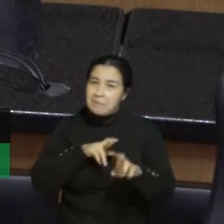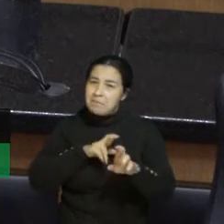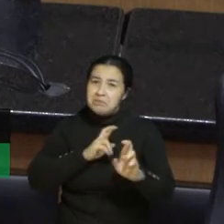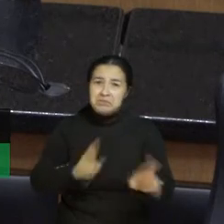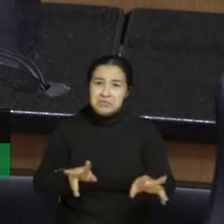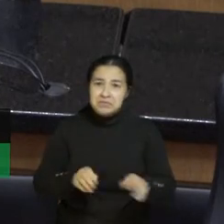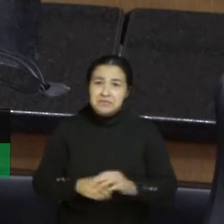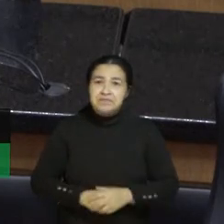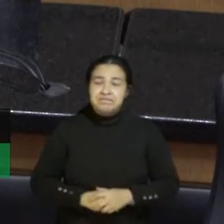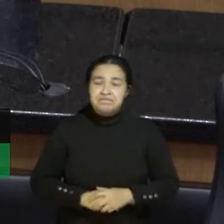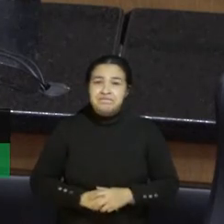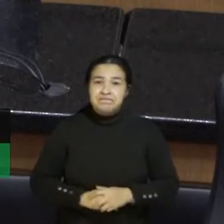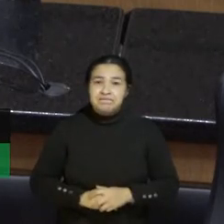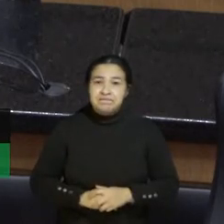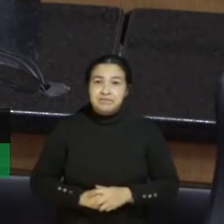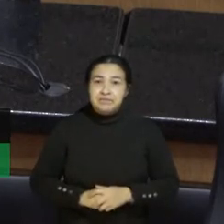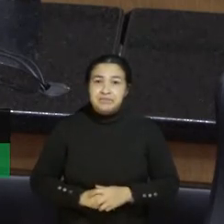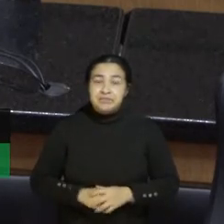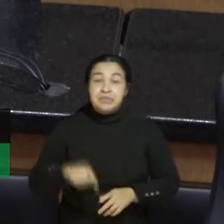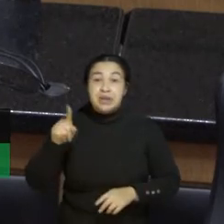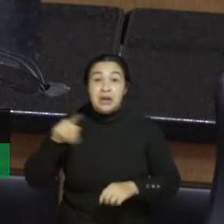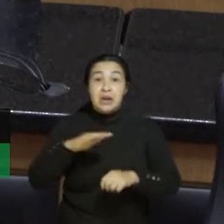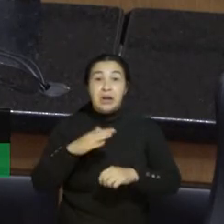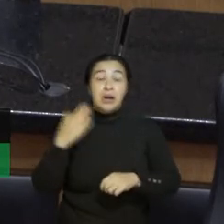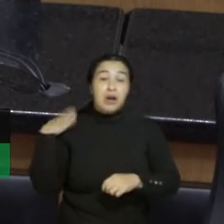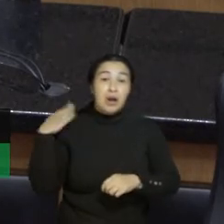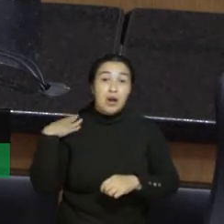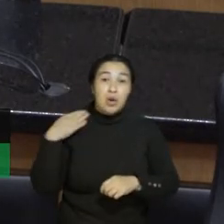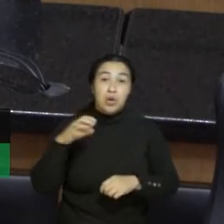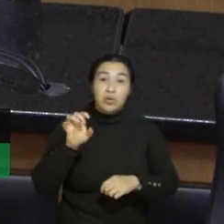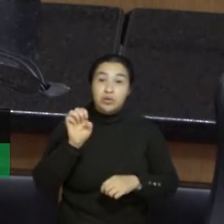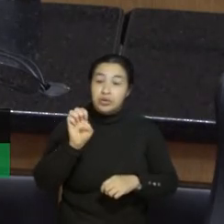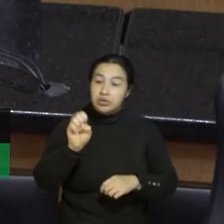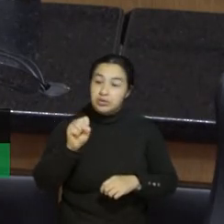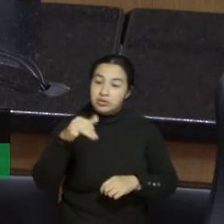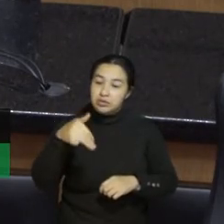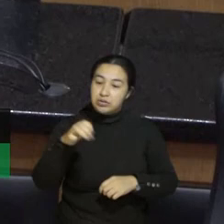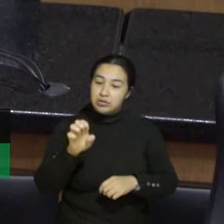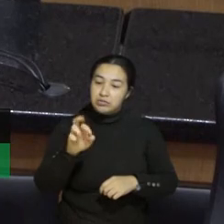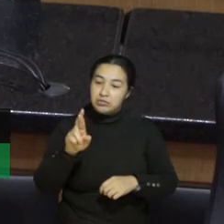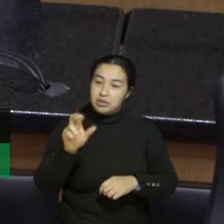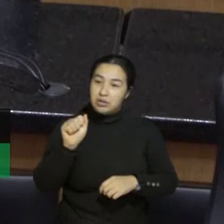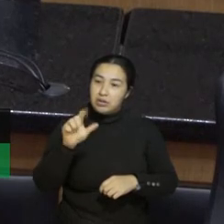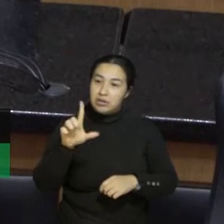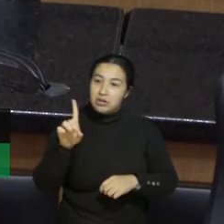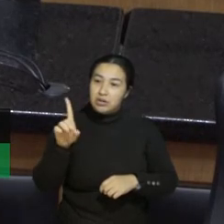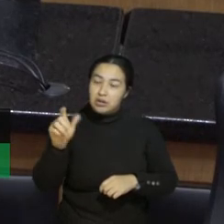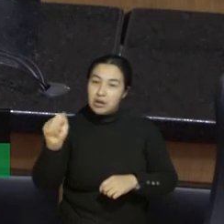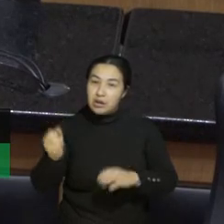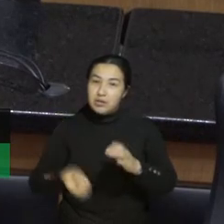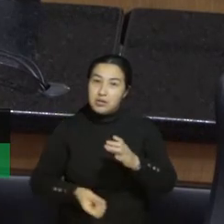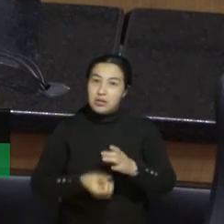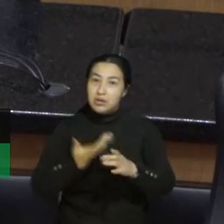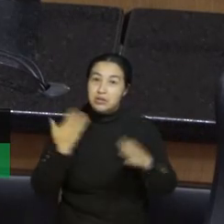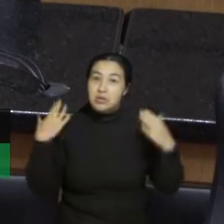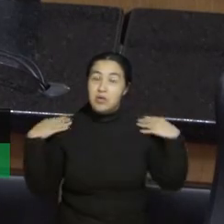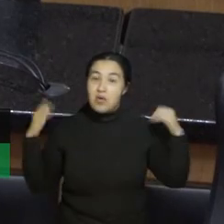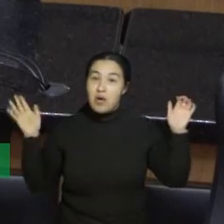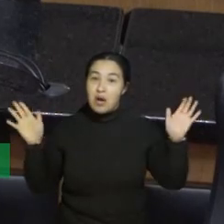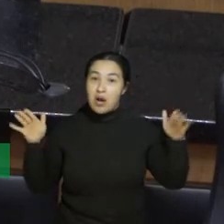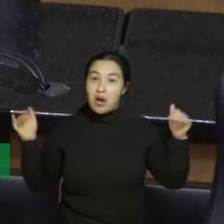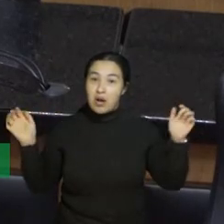Nós temos lá na Costa Esmeralda, em Porto Belo, a criação da Asas Solidárias, que levaram mais